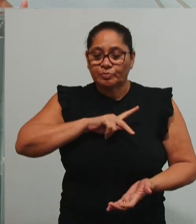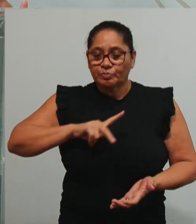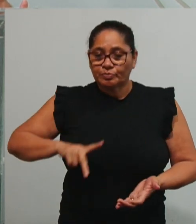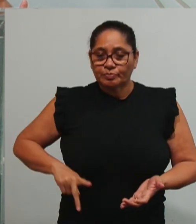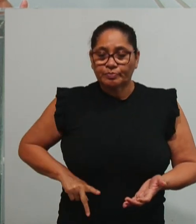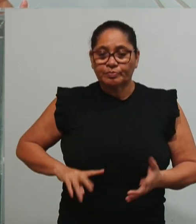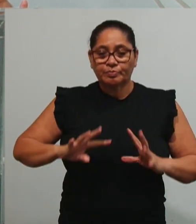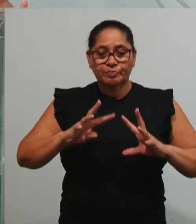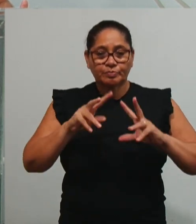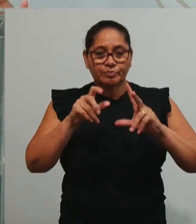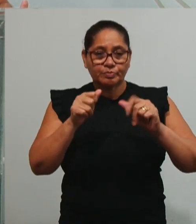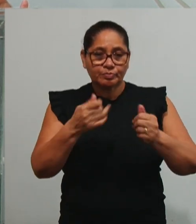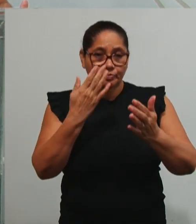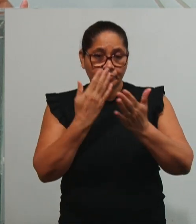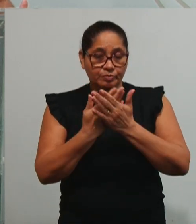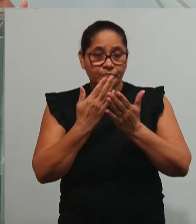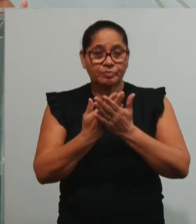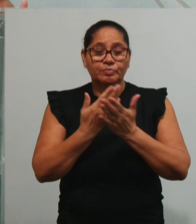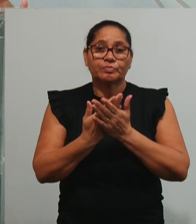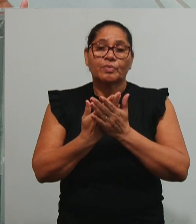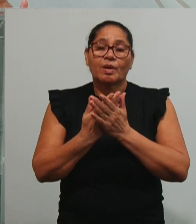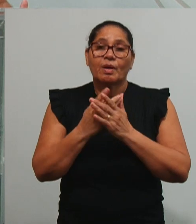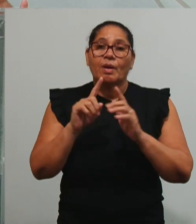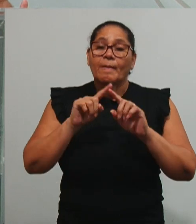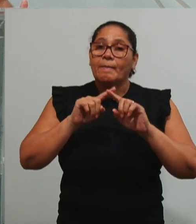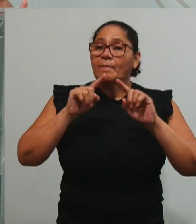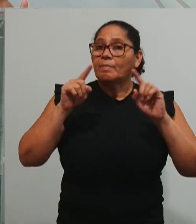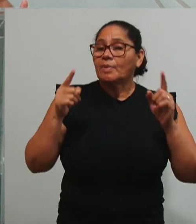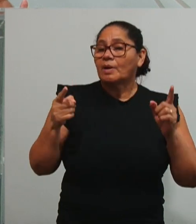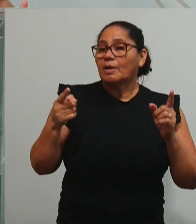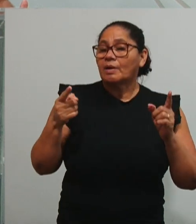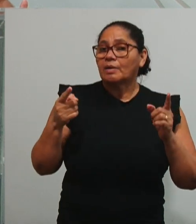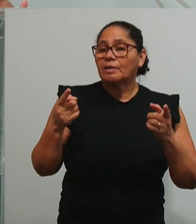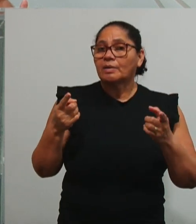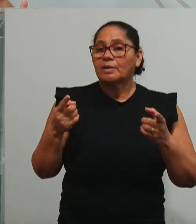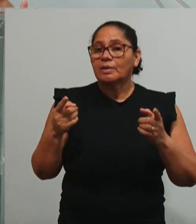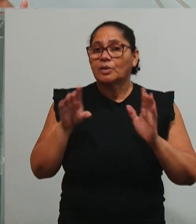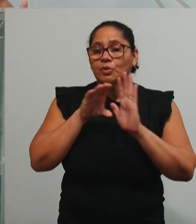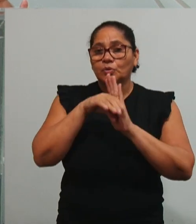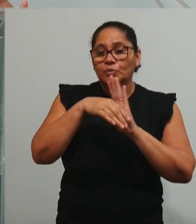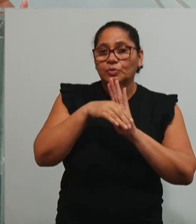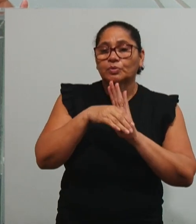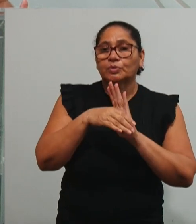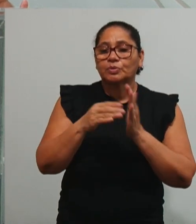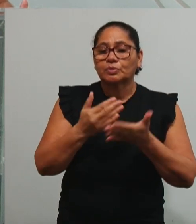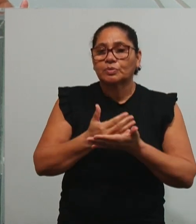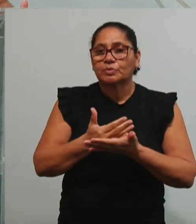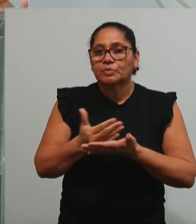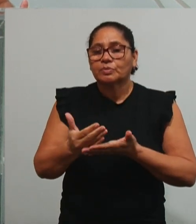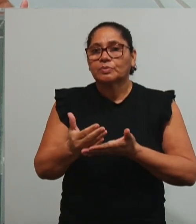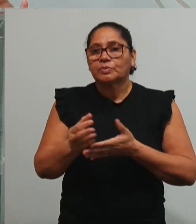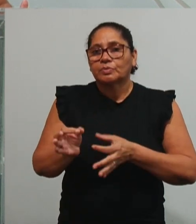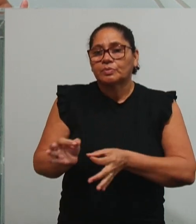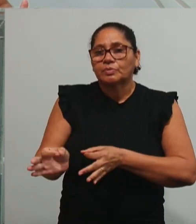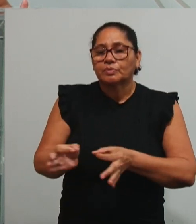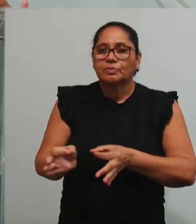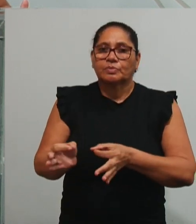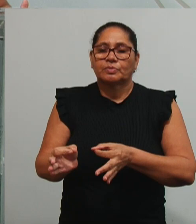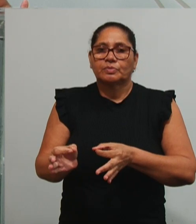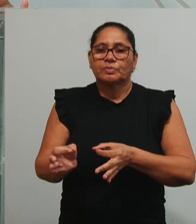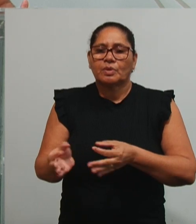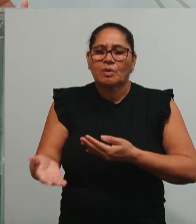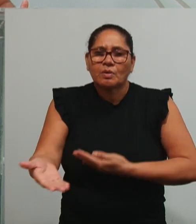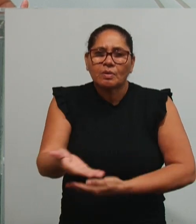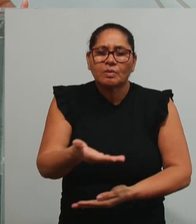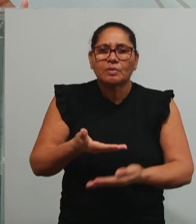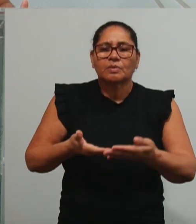Contudo, nessa aula, nós vamos ficar mais na esfera do conceito introdutório de planejamento e a sua